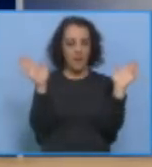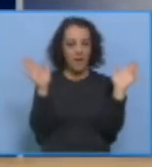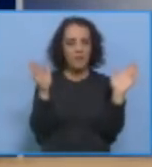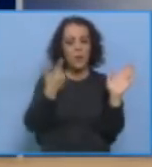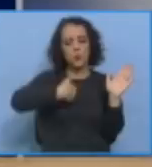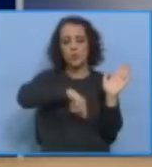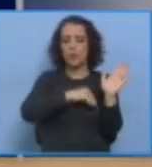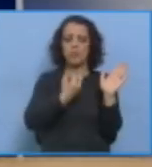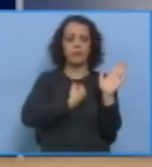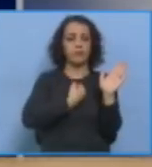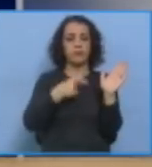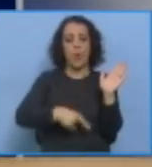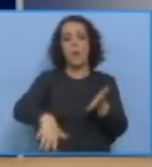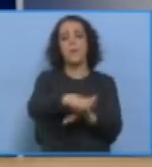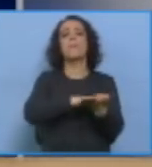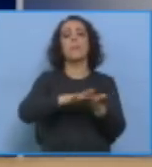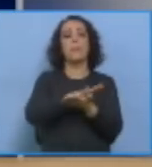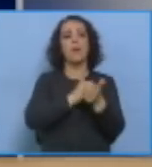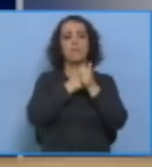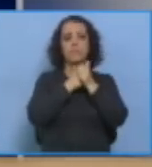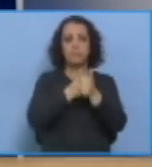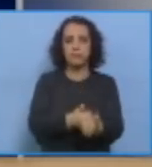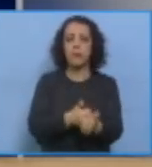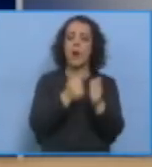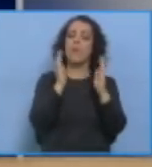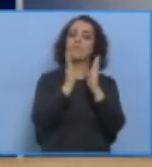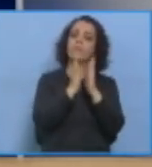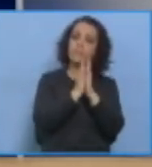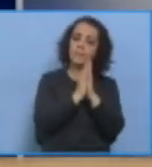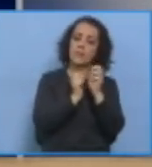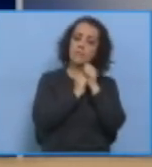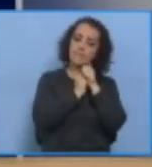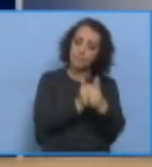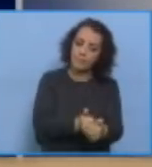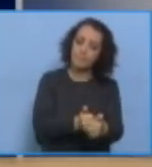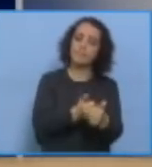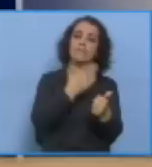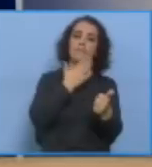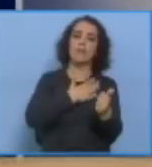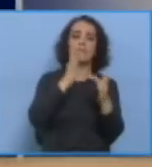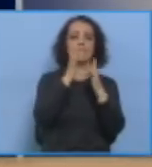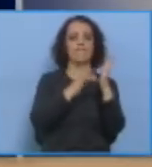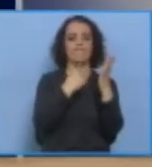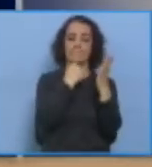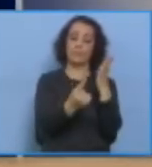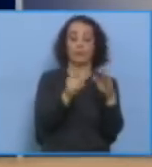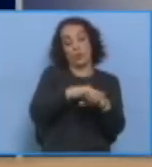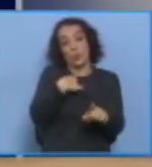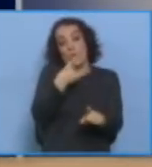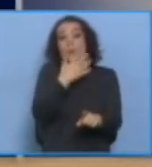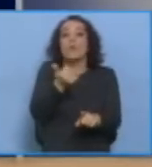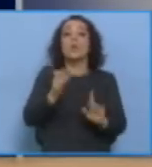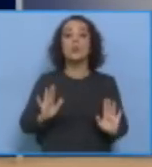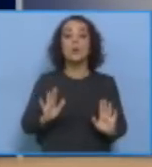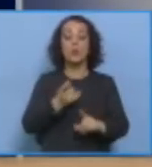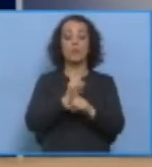que somos. Nós estamos fundados numa matriz evangélica e, portanto, efetivamente, essa é a matriz dos evangelhos que nos tem que animar a ir para a frente. E eu dizer que é bonito, porque o